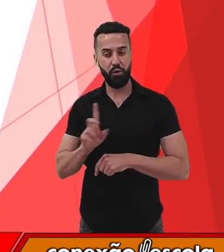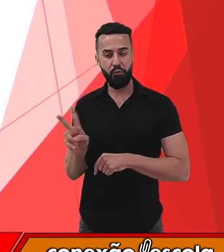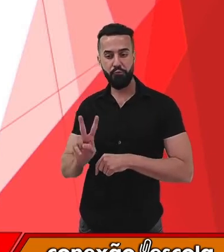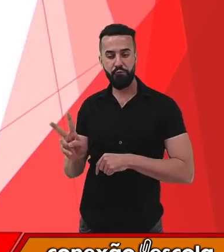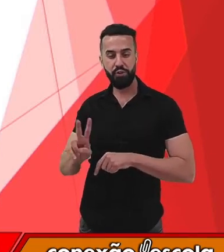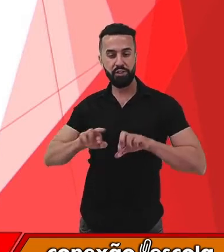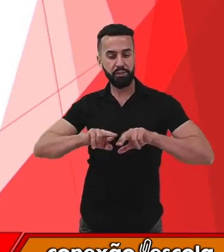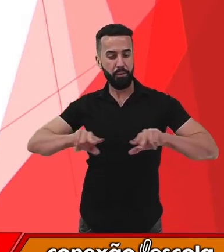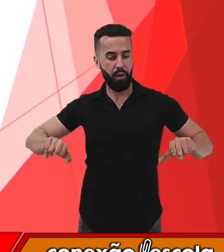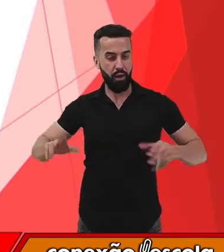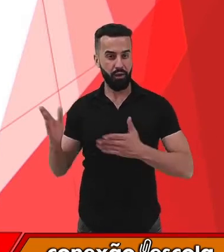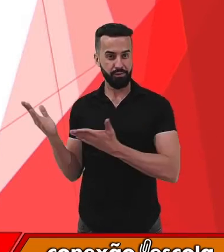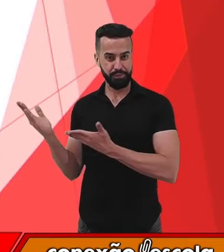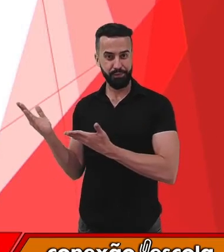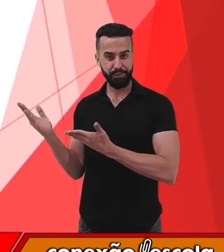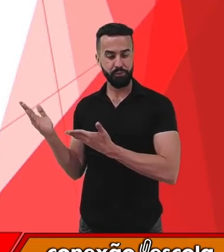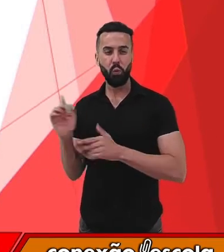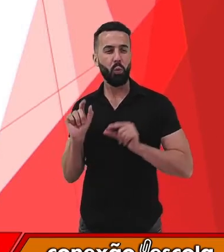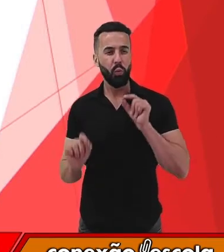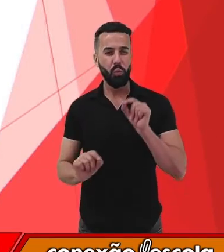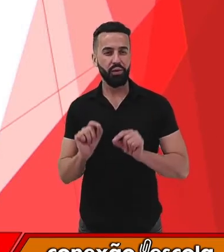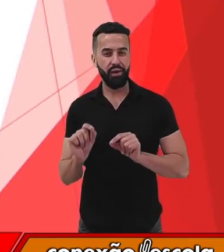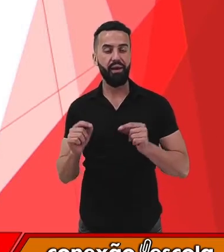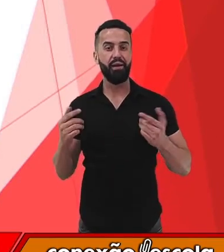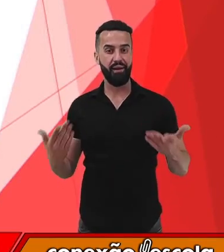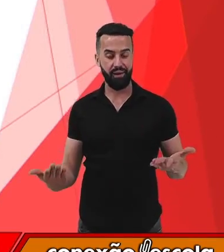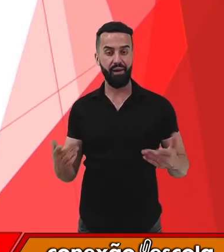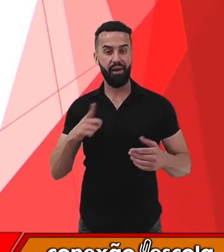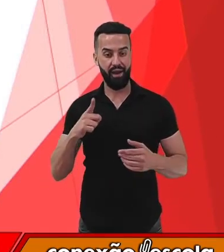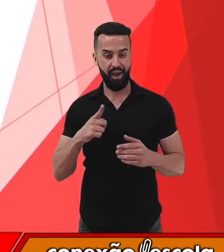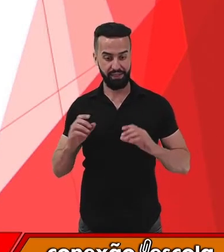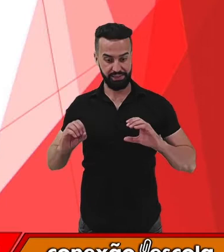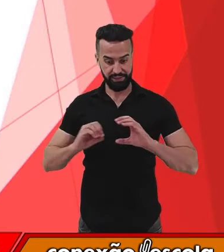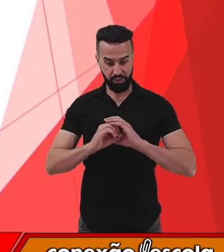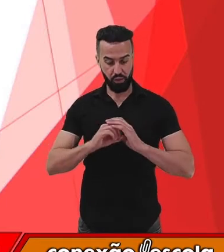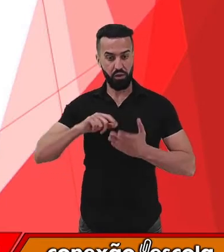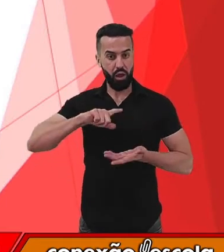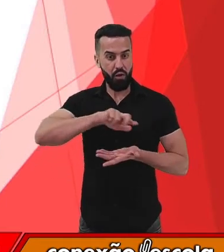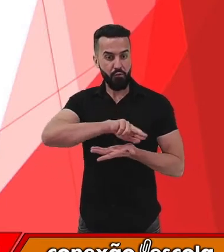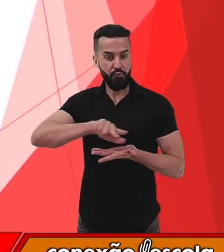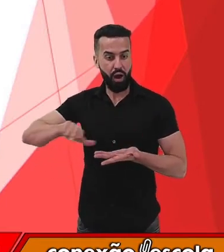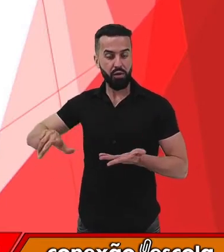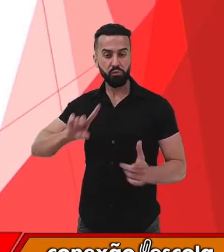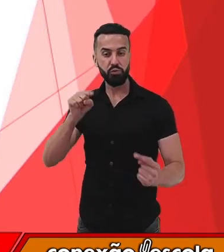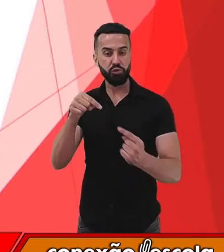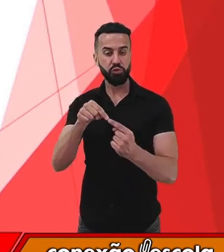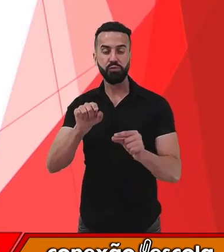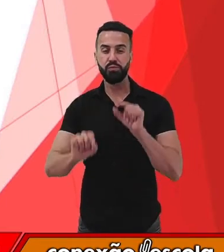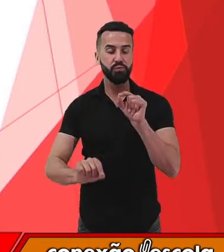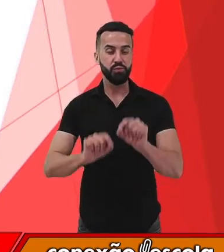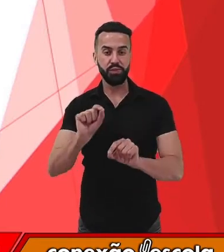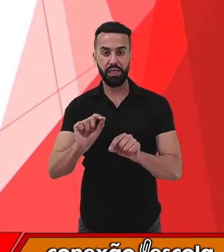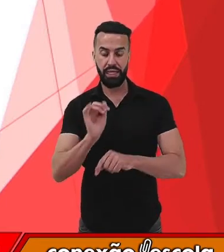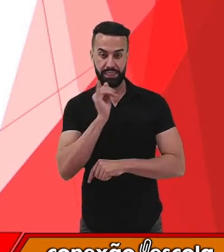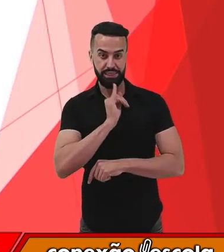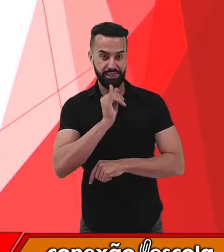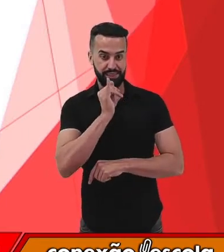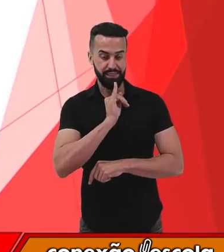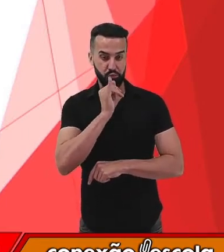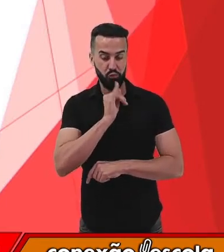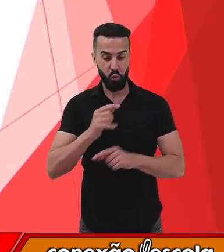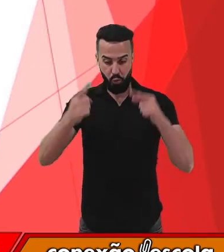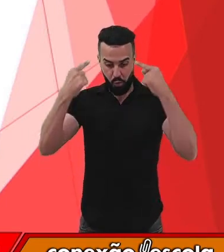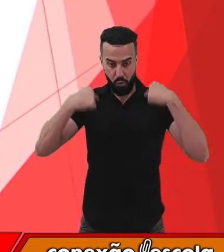nutrientes. Os nutrientes vão ser utilizados pelas células para várias funções, como, por exemplo, para fornecimento